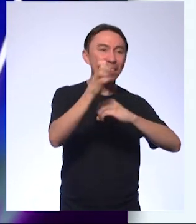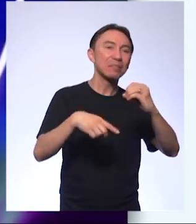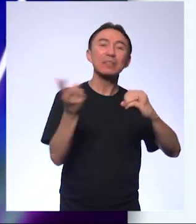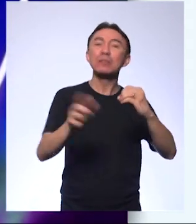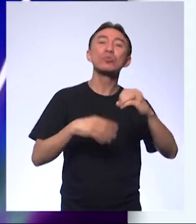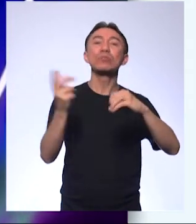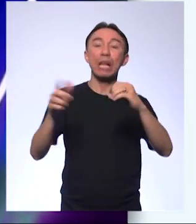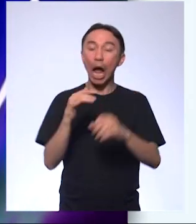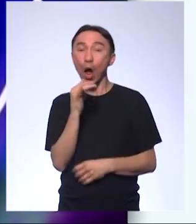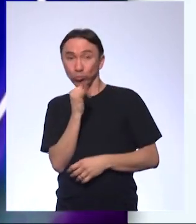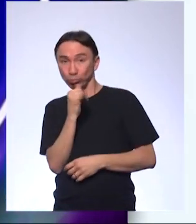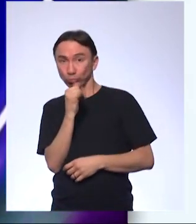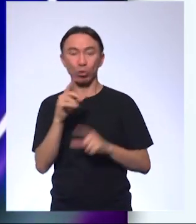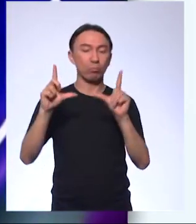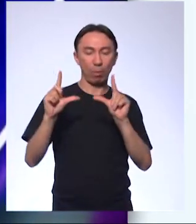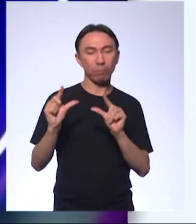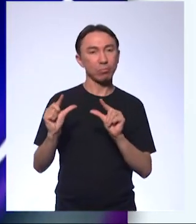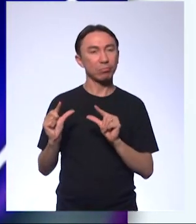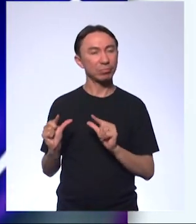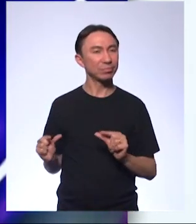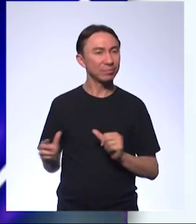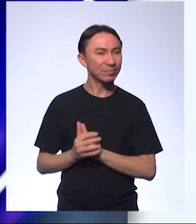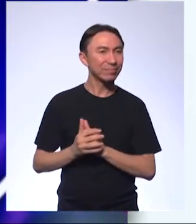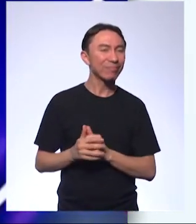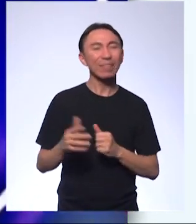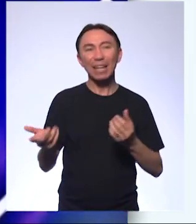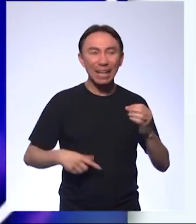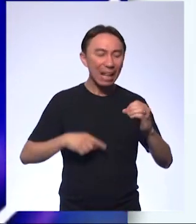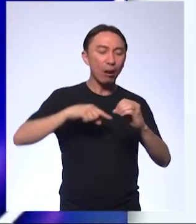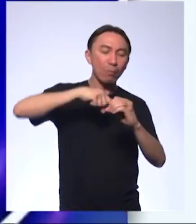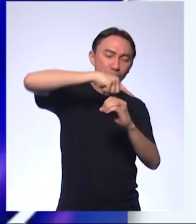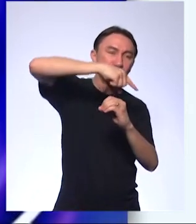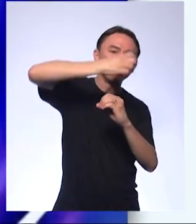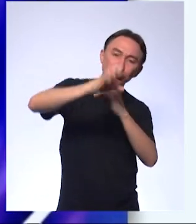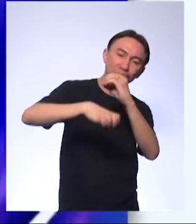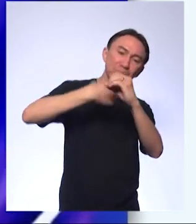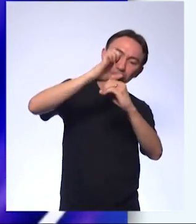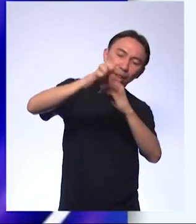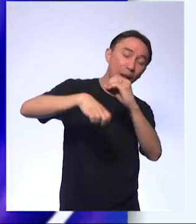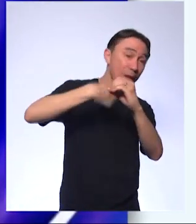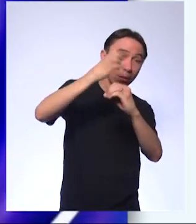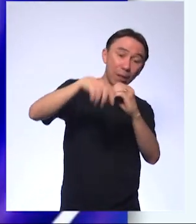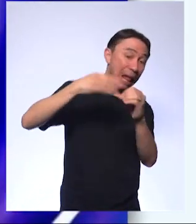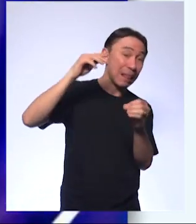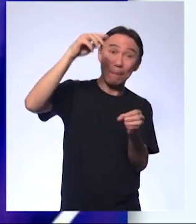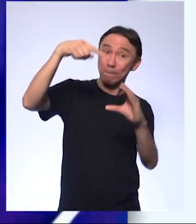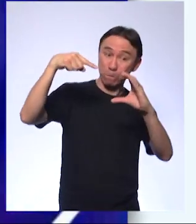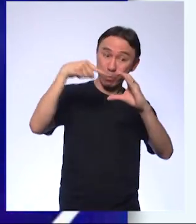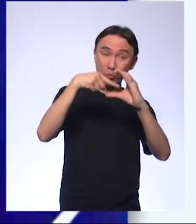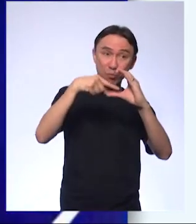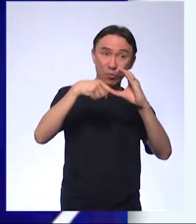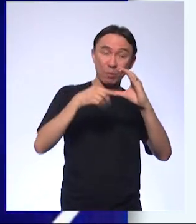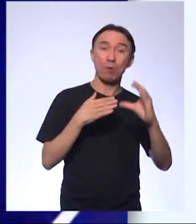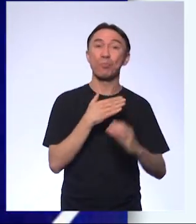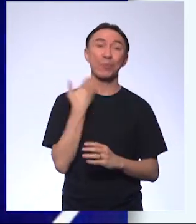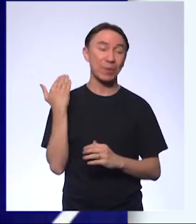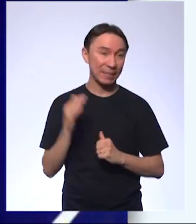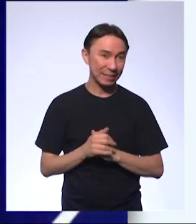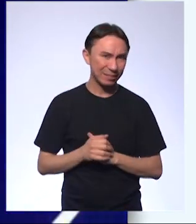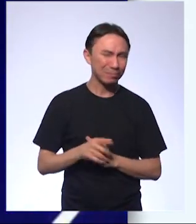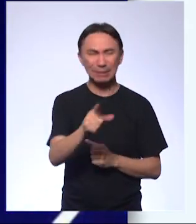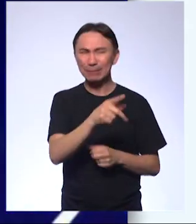atacando a principal fragilidade do modelo planetário de seu mestre, a instabilidade dos elétrons. Segundo o modelo atômico planetário,